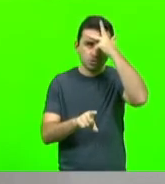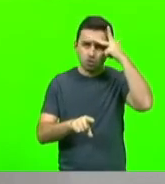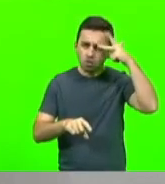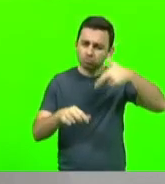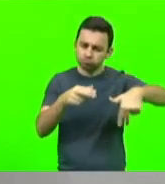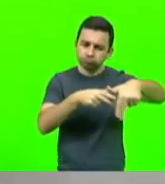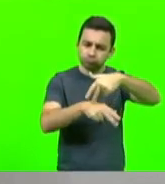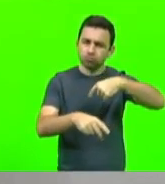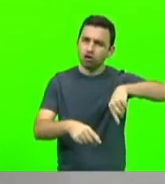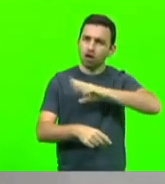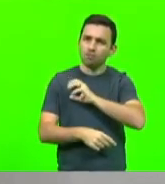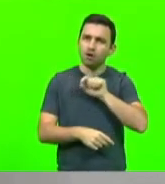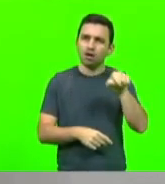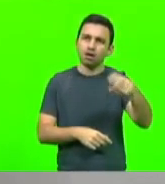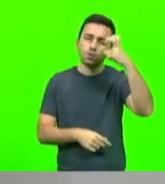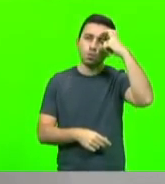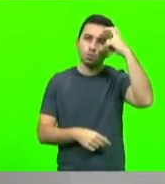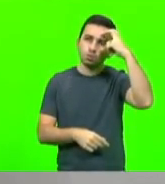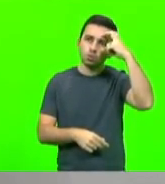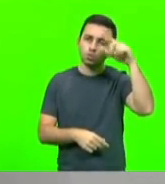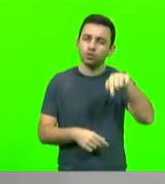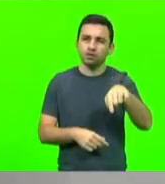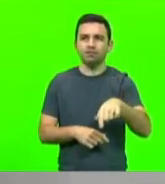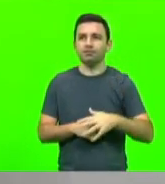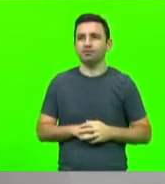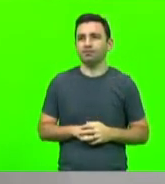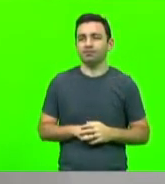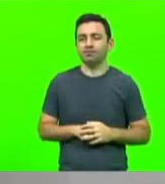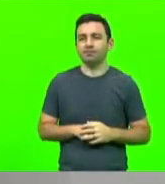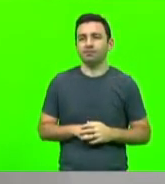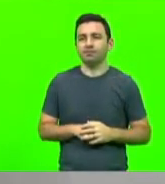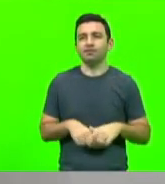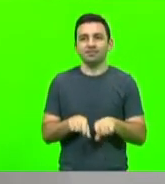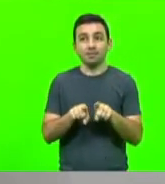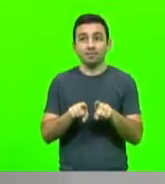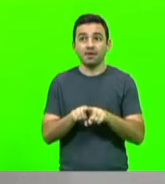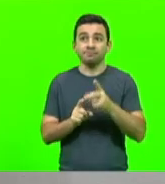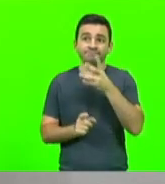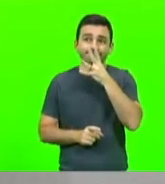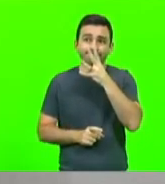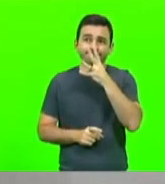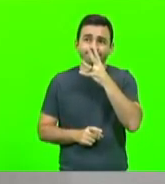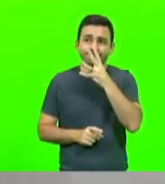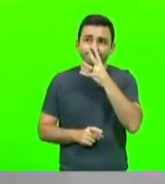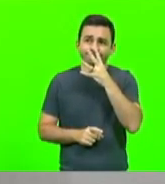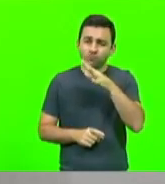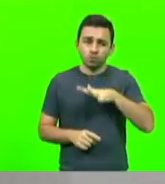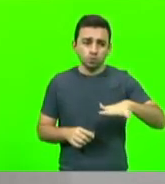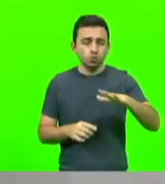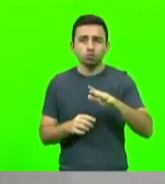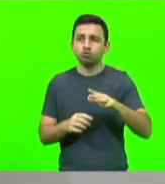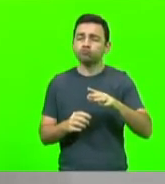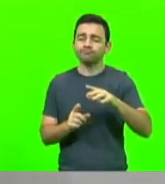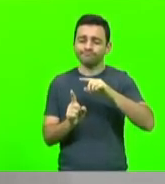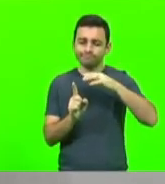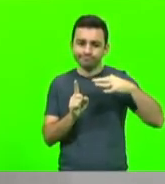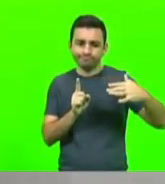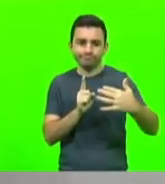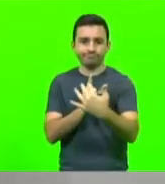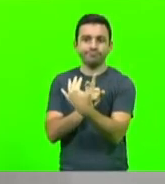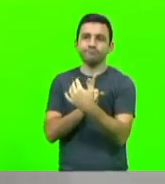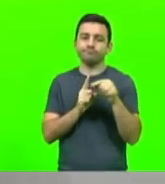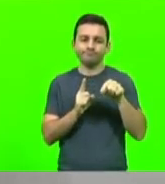Você tem que amar a cultura do seu lugar. Você tem que aprender a admirar as coisas que estão à sua volta. E eu aprendi a